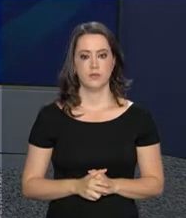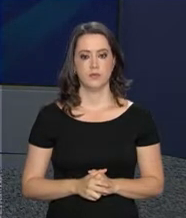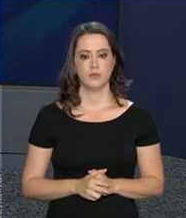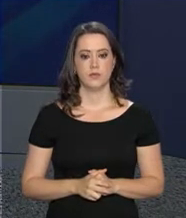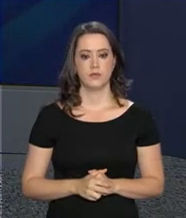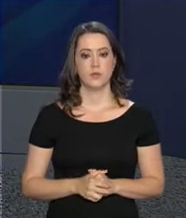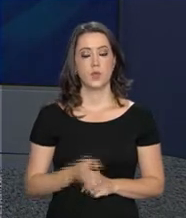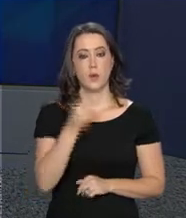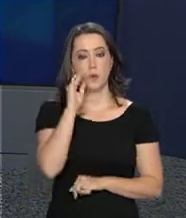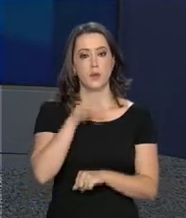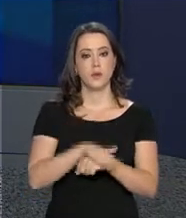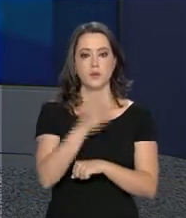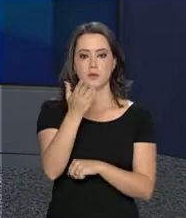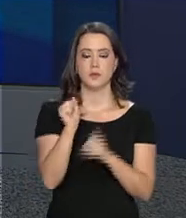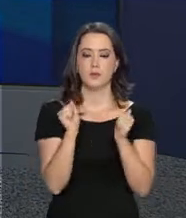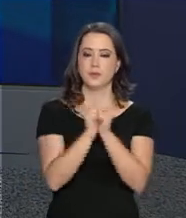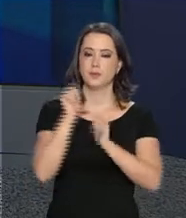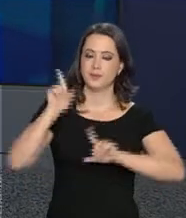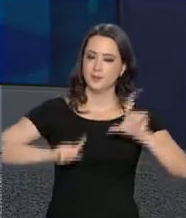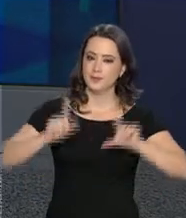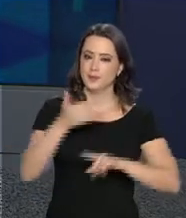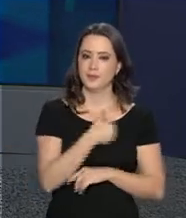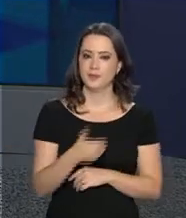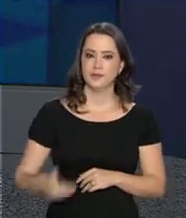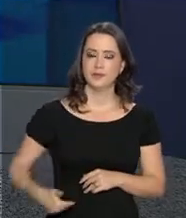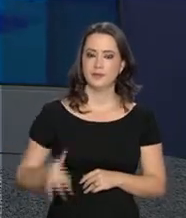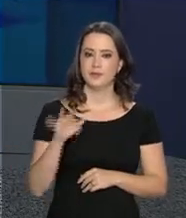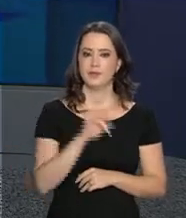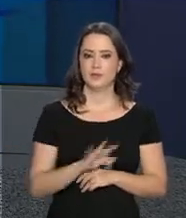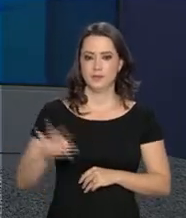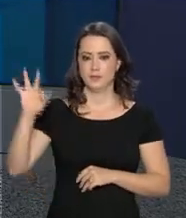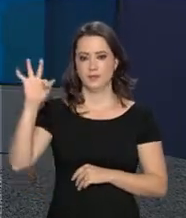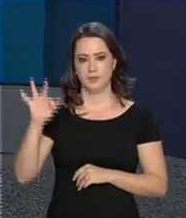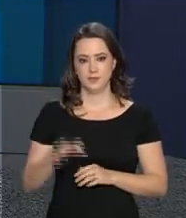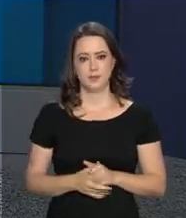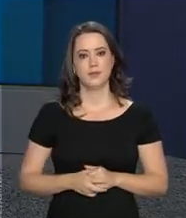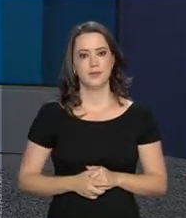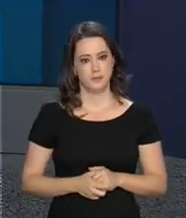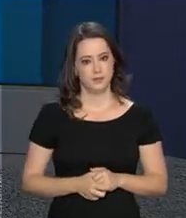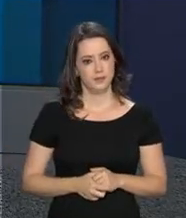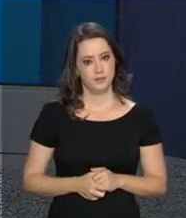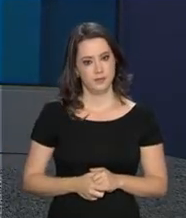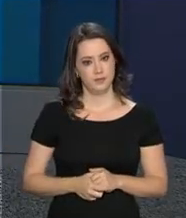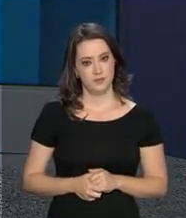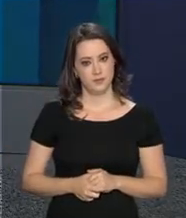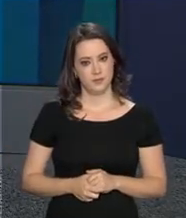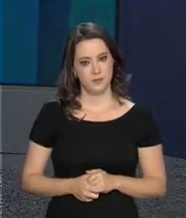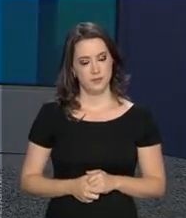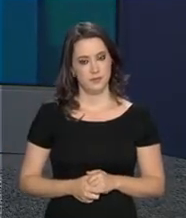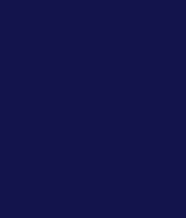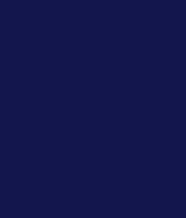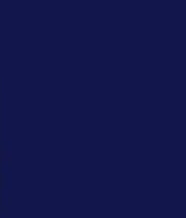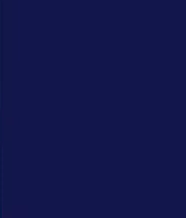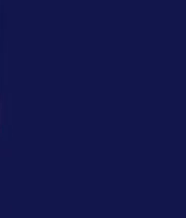61998678787. Uma boa noite para você e continue com a gente aqui na NBR, a TV do Governo Federal.